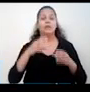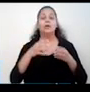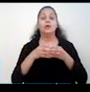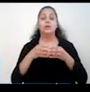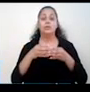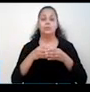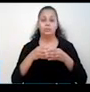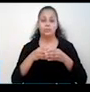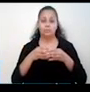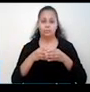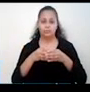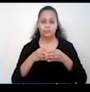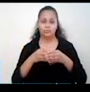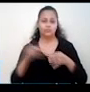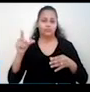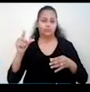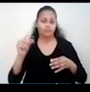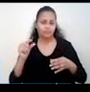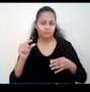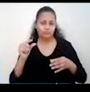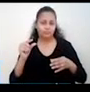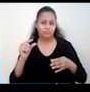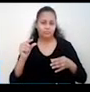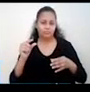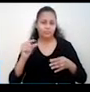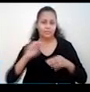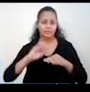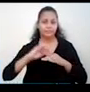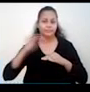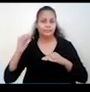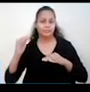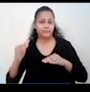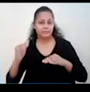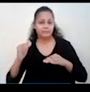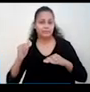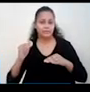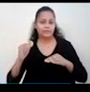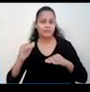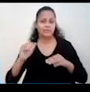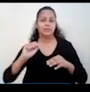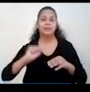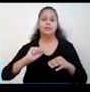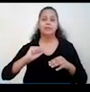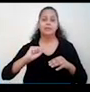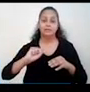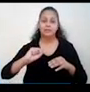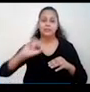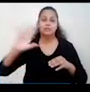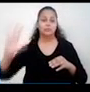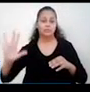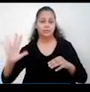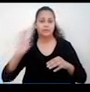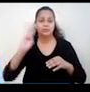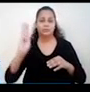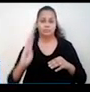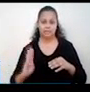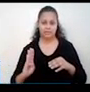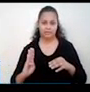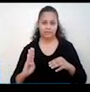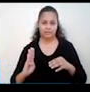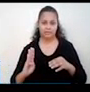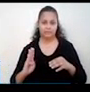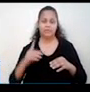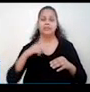conjunto dos minguados espaços das regiões serranas do sudeste do Brasil. Temos aqui uma bacia sedimentar